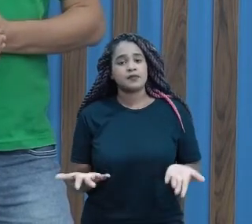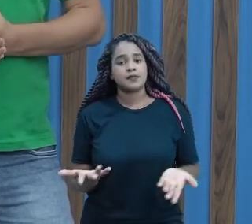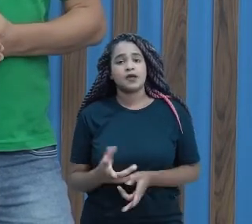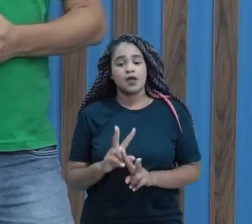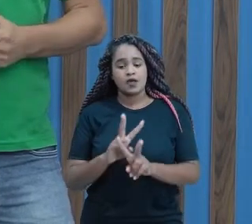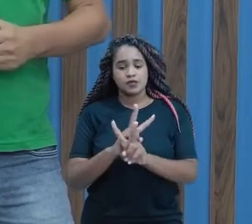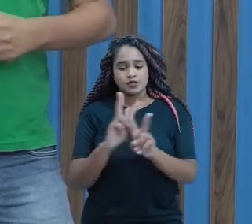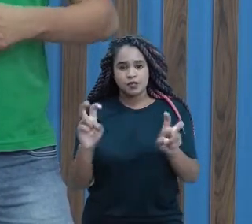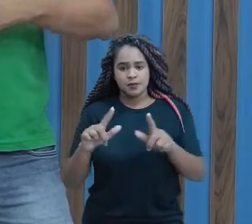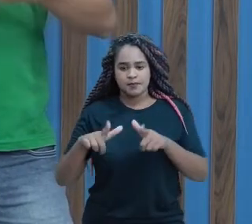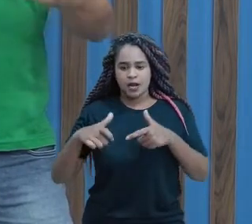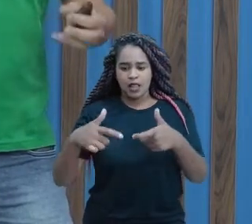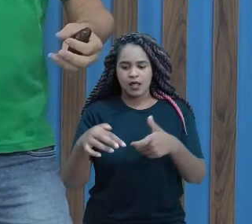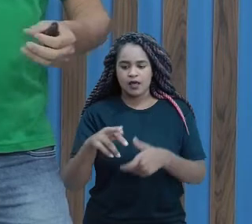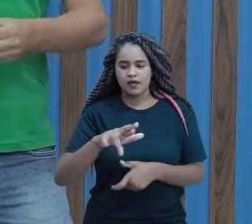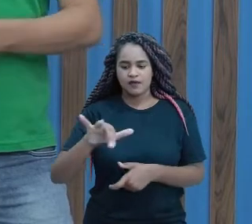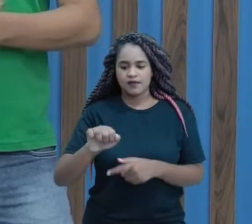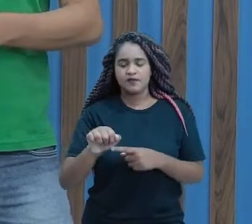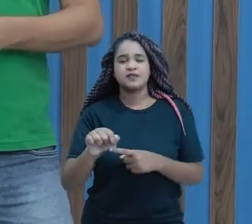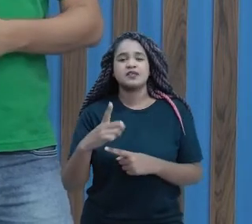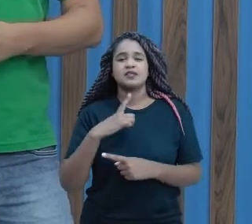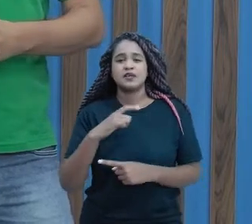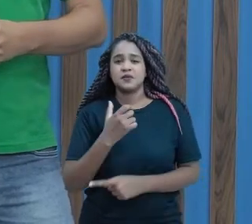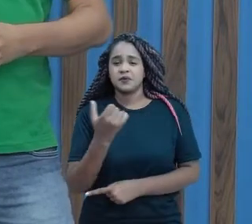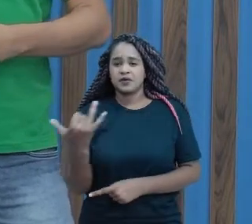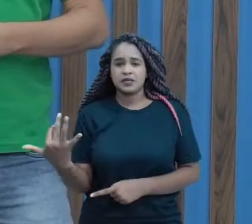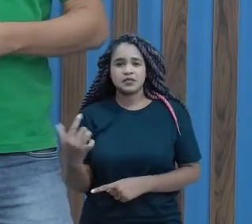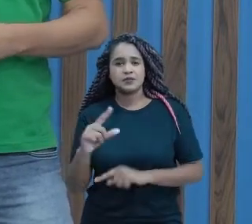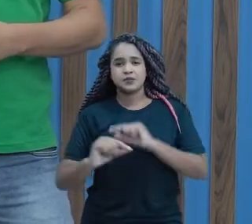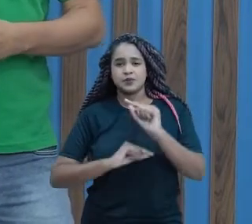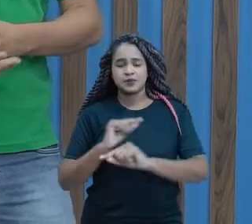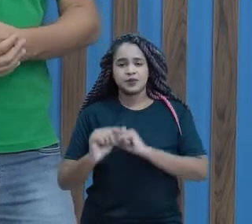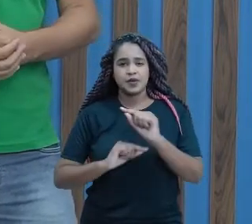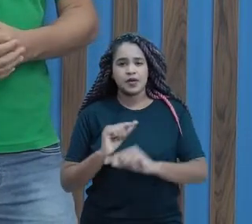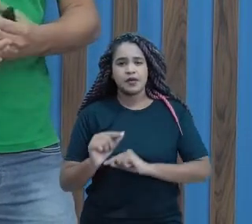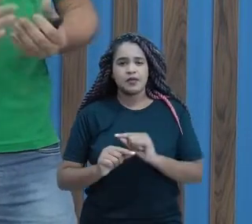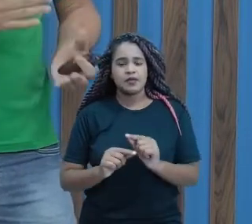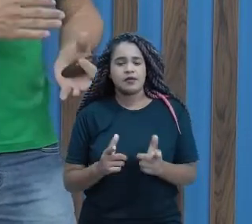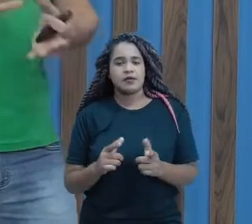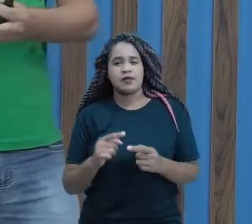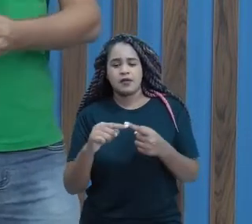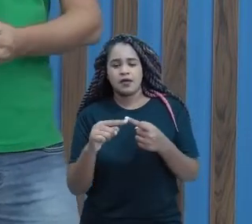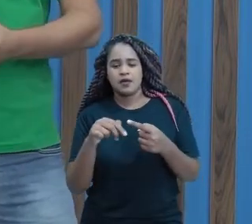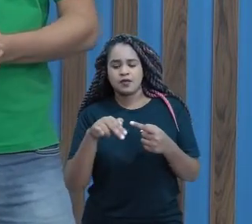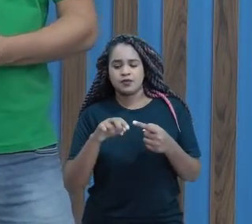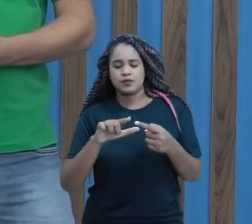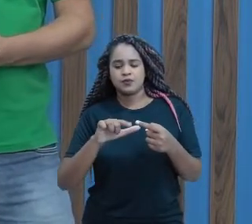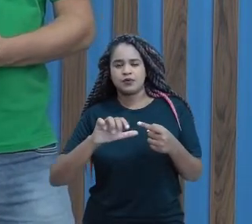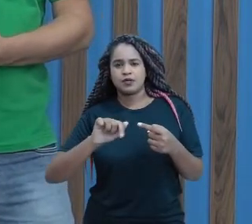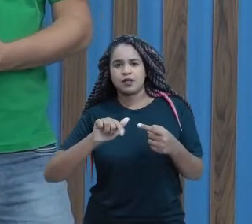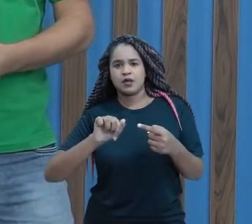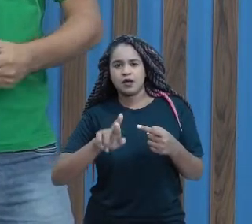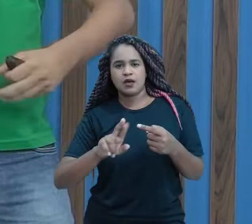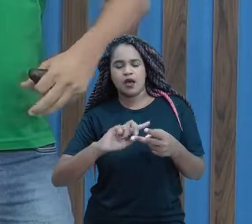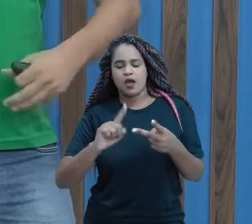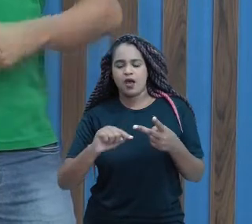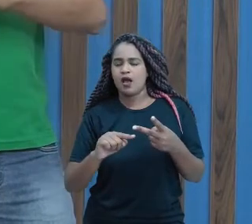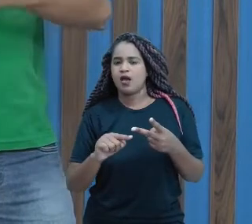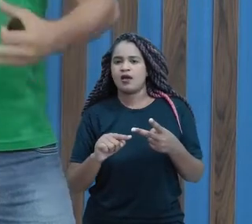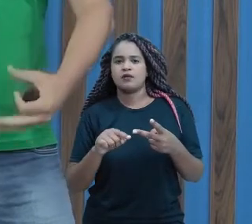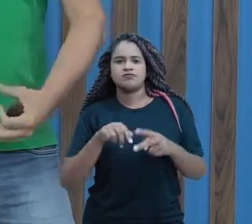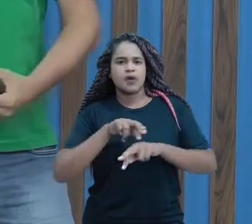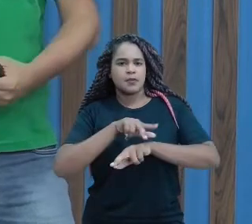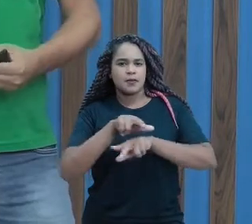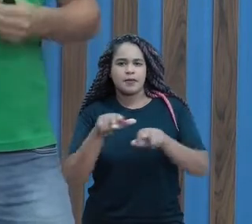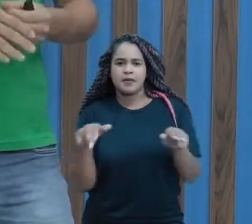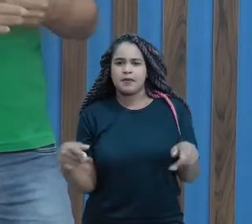Guerra Fria é essa grande quantidade de armamentos, de armas nucleares, né, dessa escalada nuclear que existiu durante a segunda metade do século XX, o acirramento de